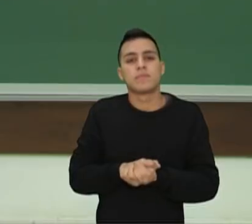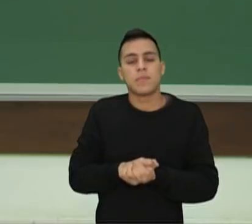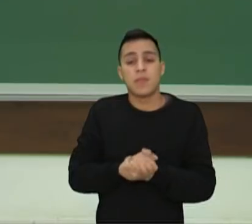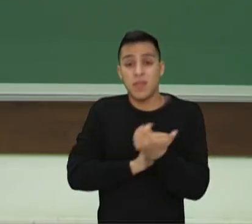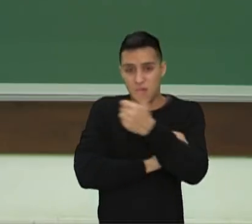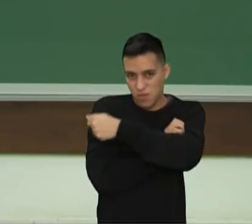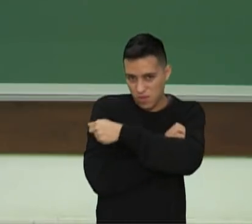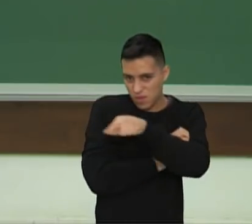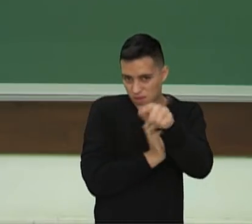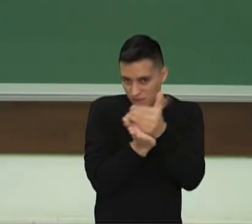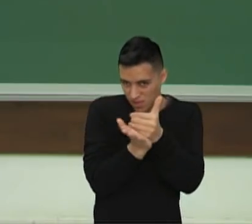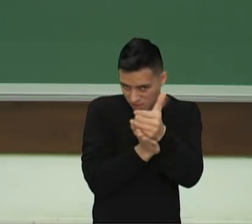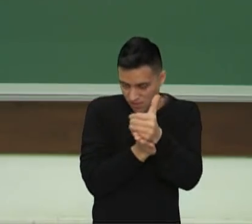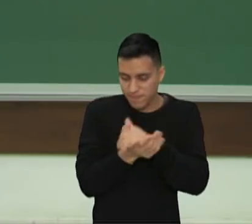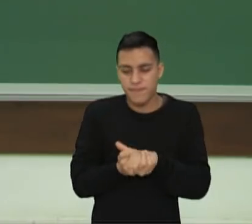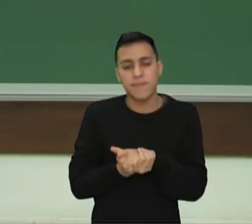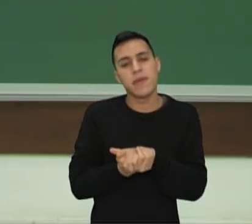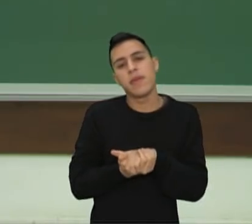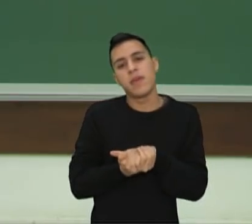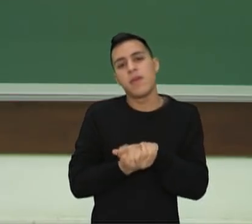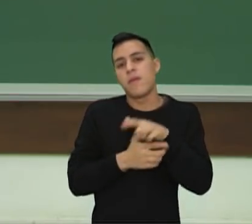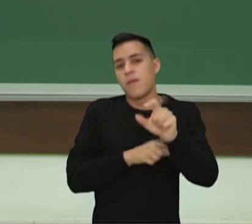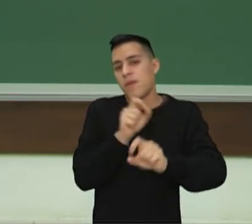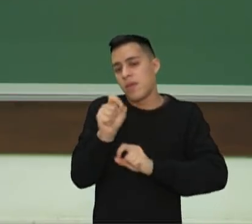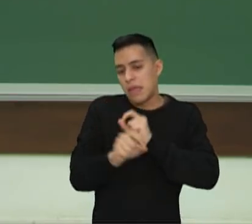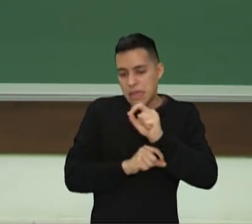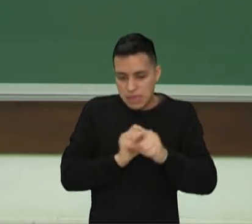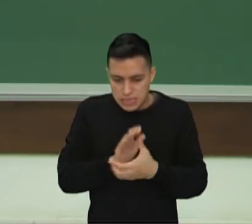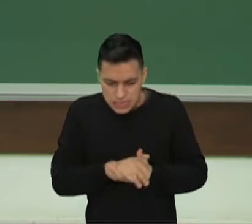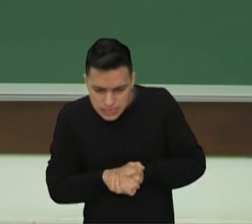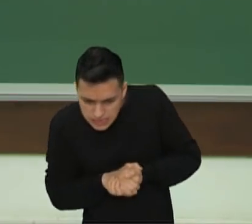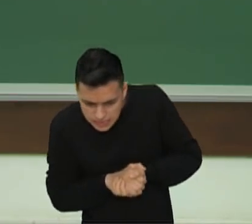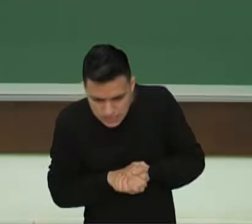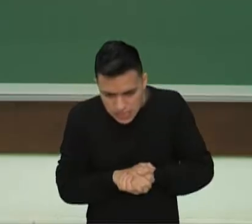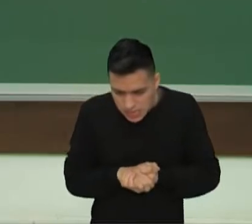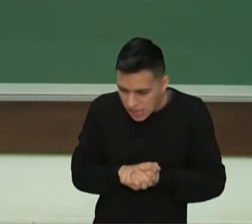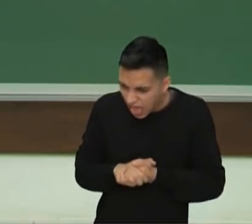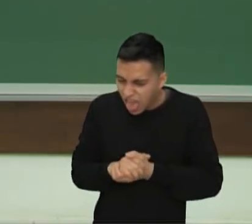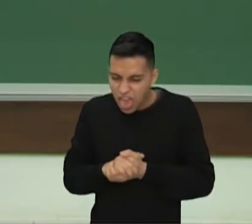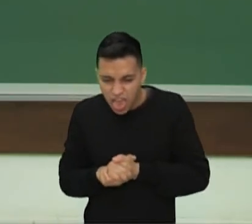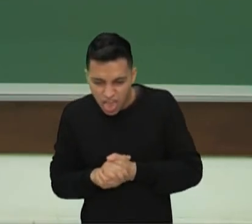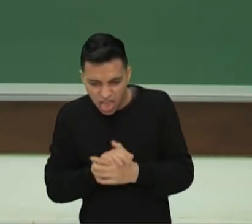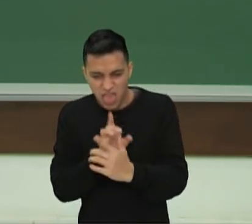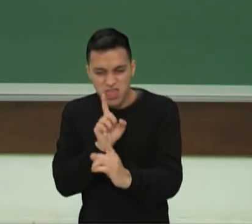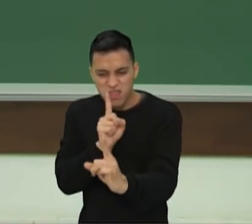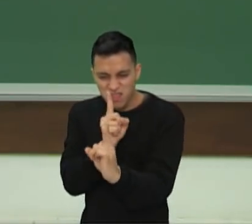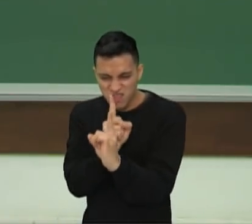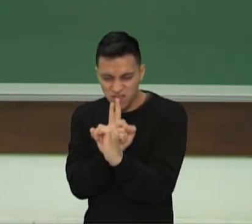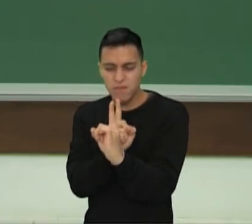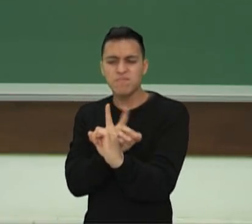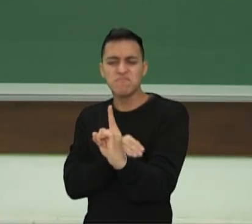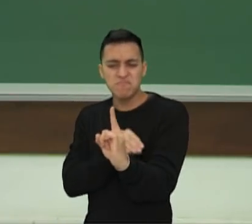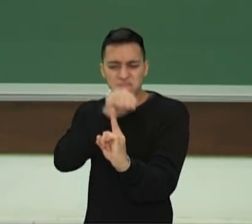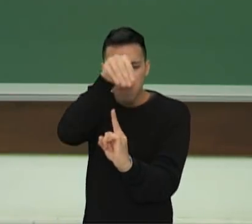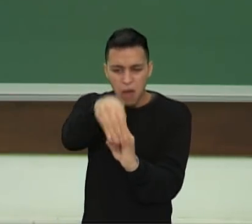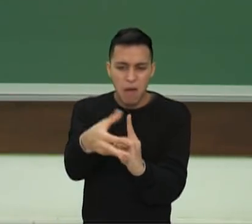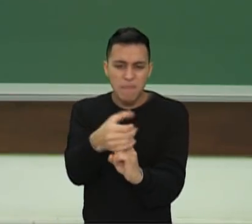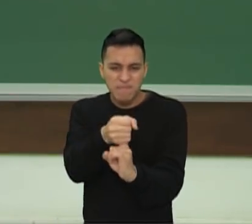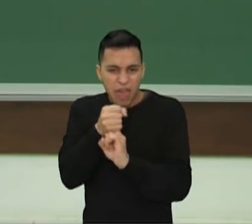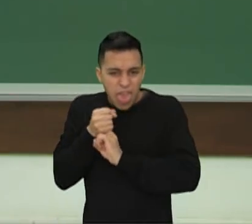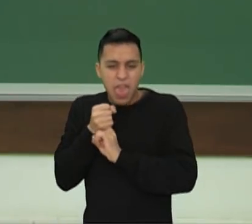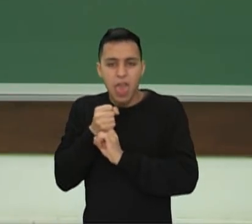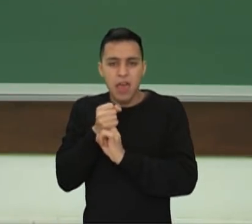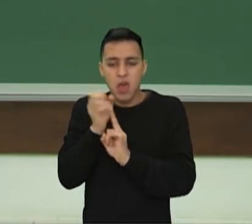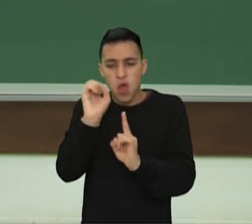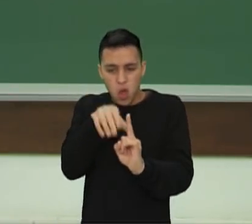aluno iniciante, ali, a pessoa que está iniciando, ele fica de frente um com o outro, ele pensa que pode pular e capturar